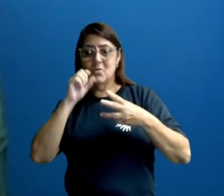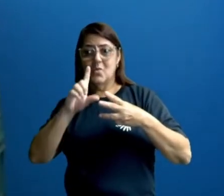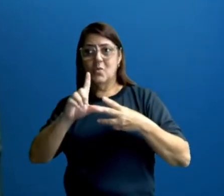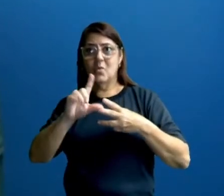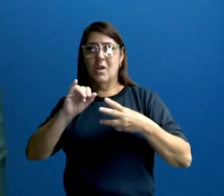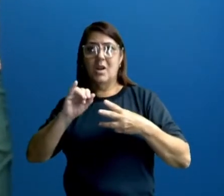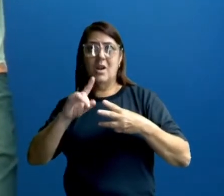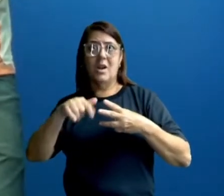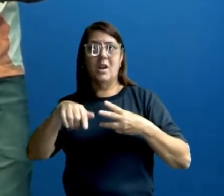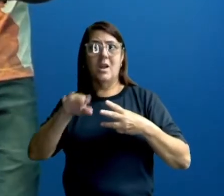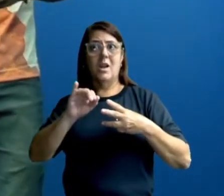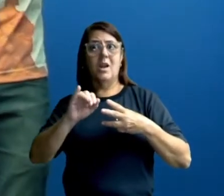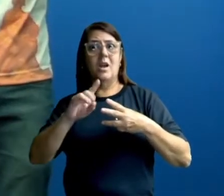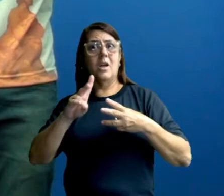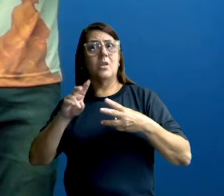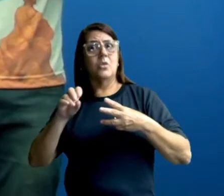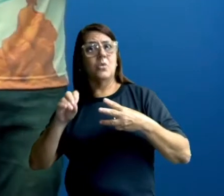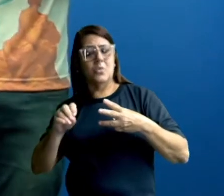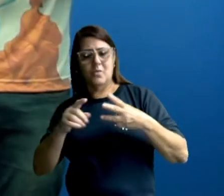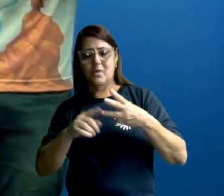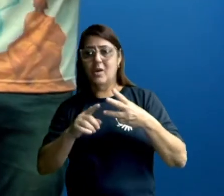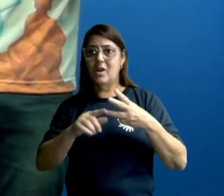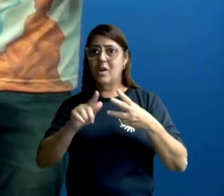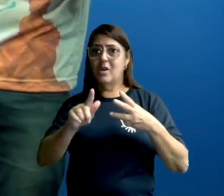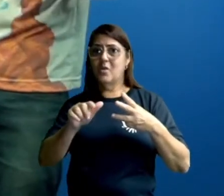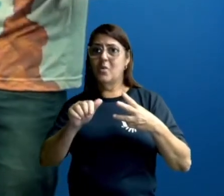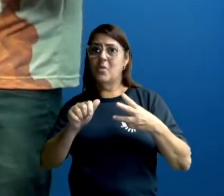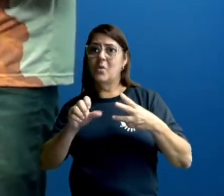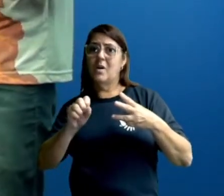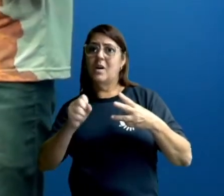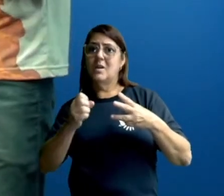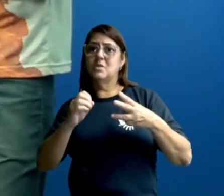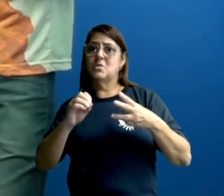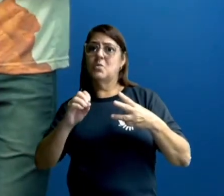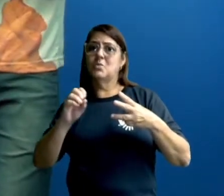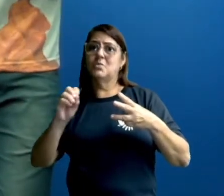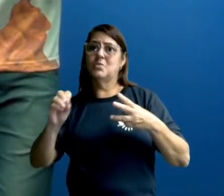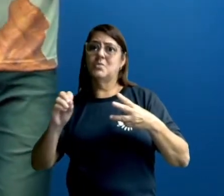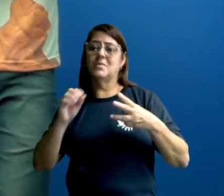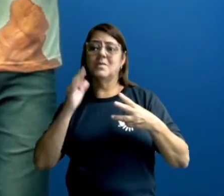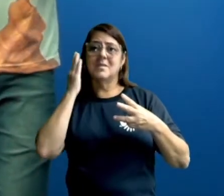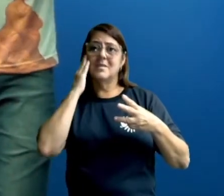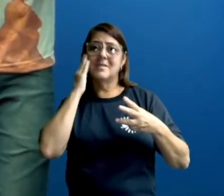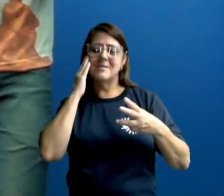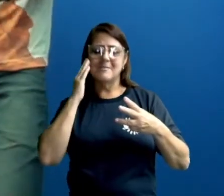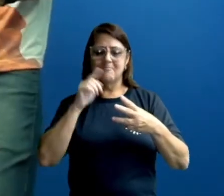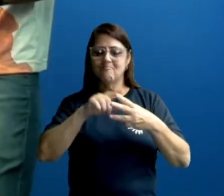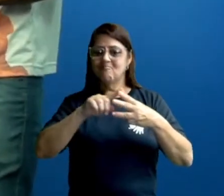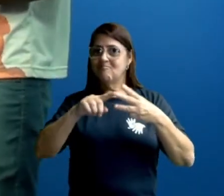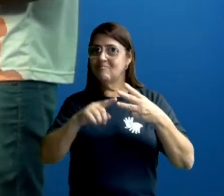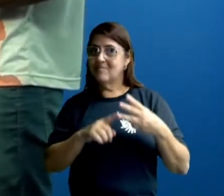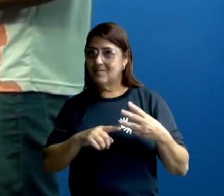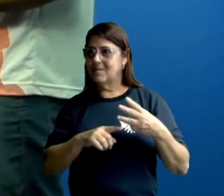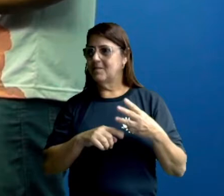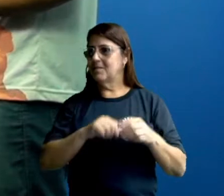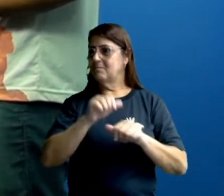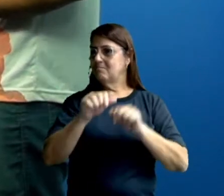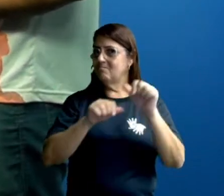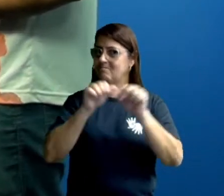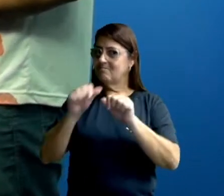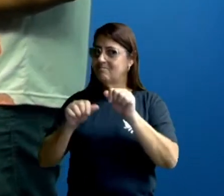líquido e o gás que está preenchendo a bexiga ali, a bolinha da festa, que está no estado